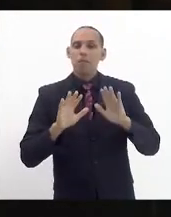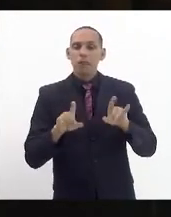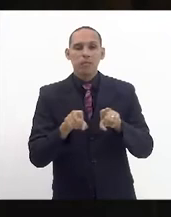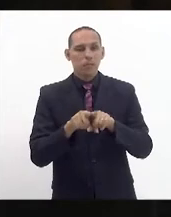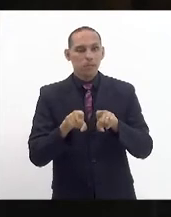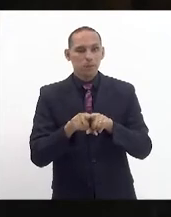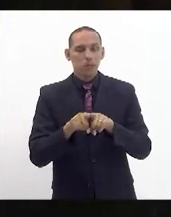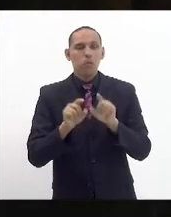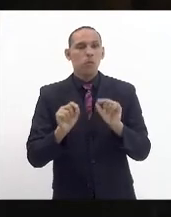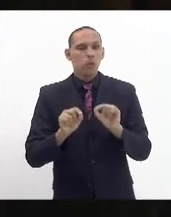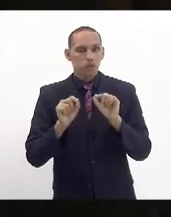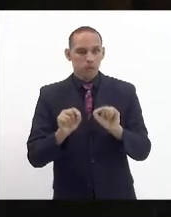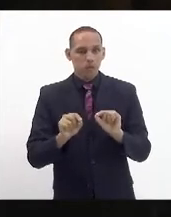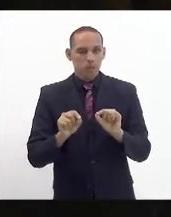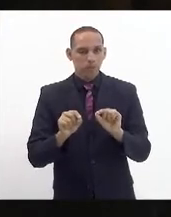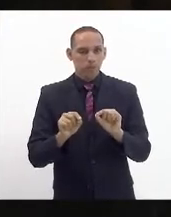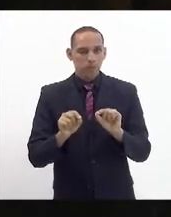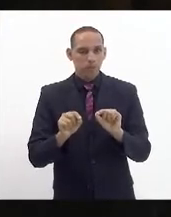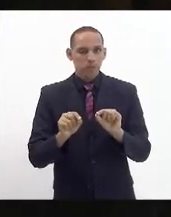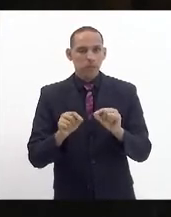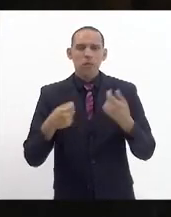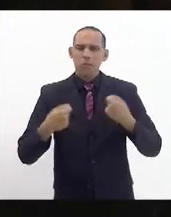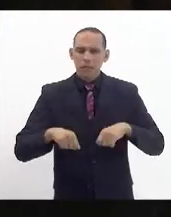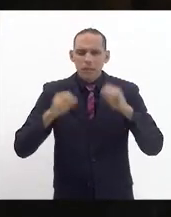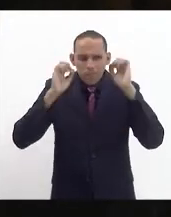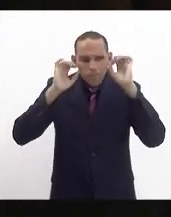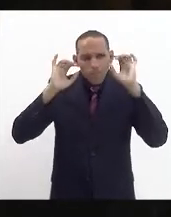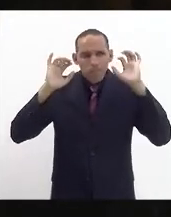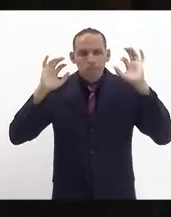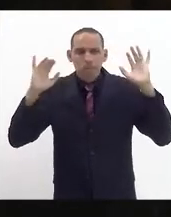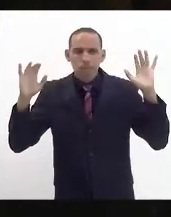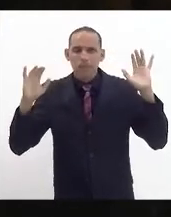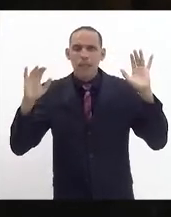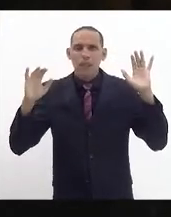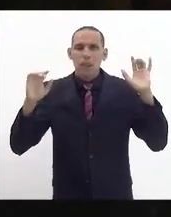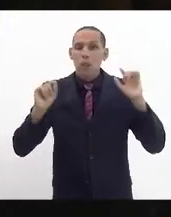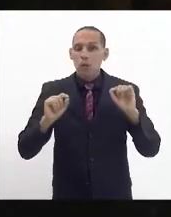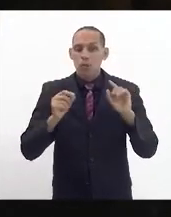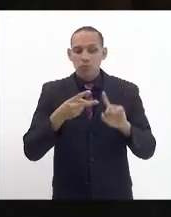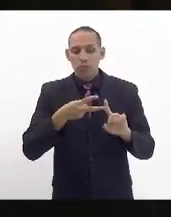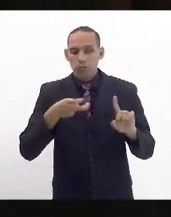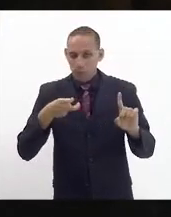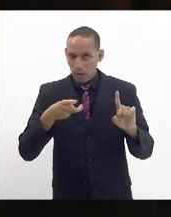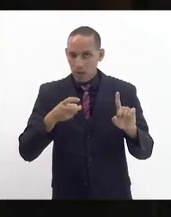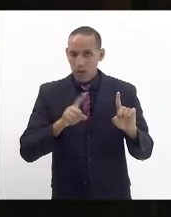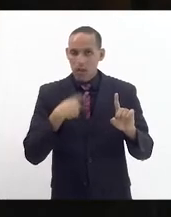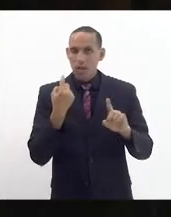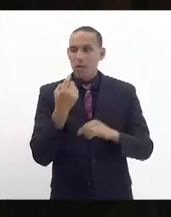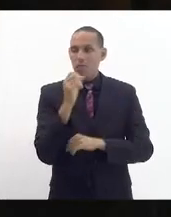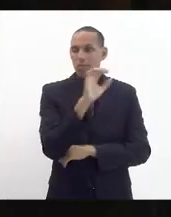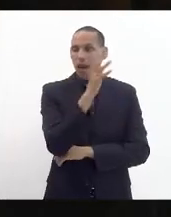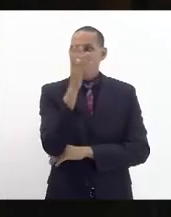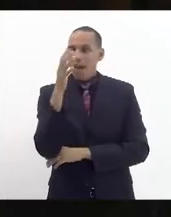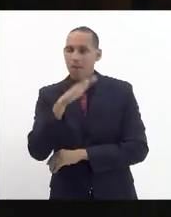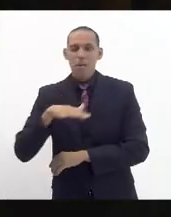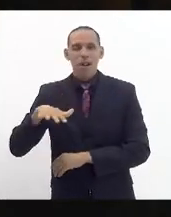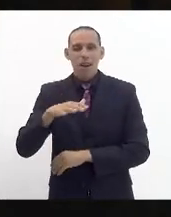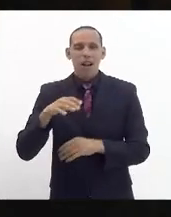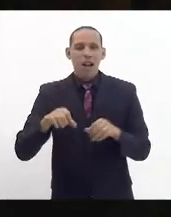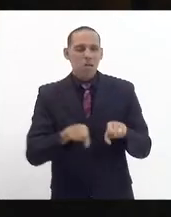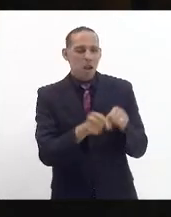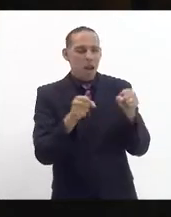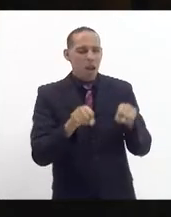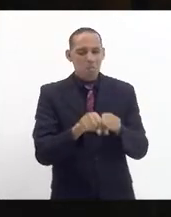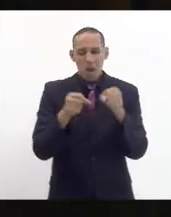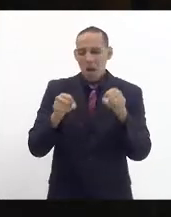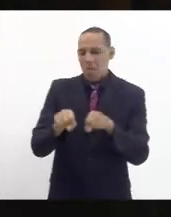também levando em consideração a possibilidade de reconhecimento do nosso meio ambiente, que está cada vez mais